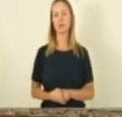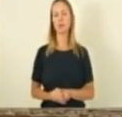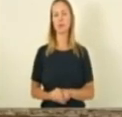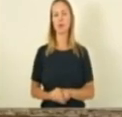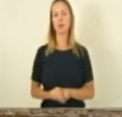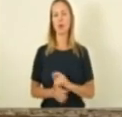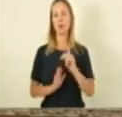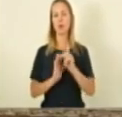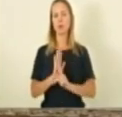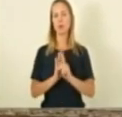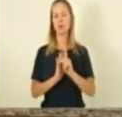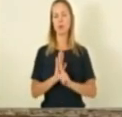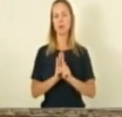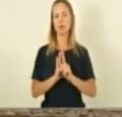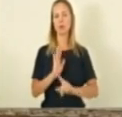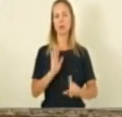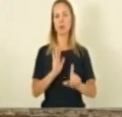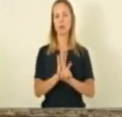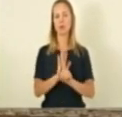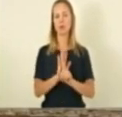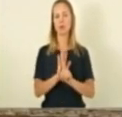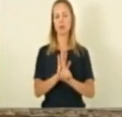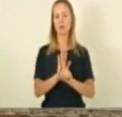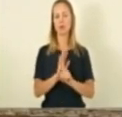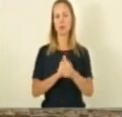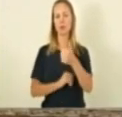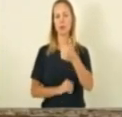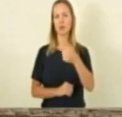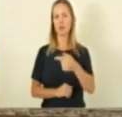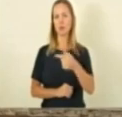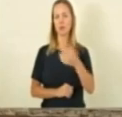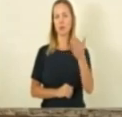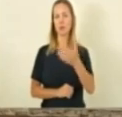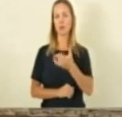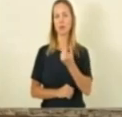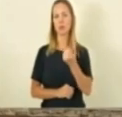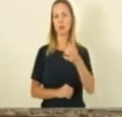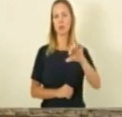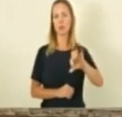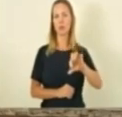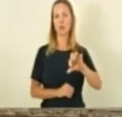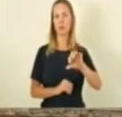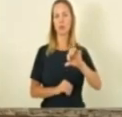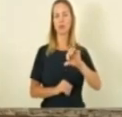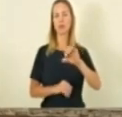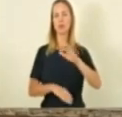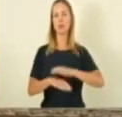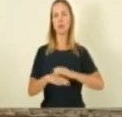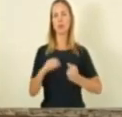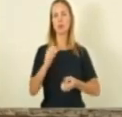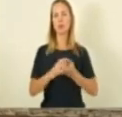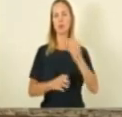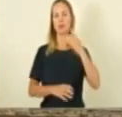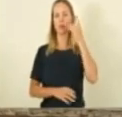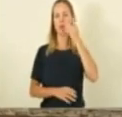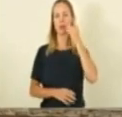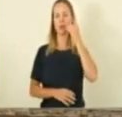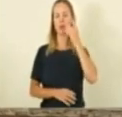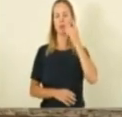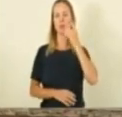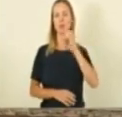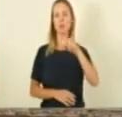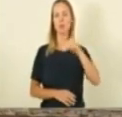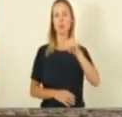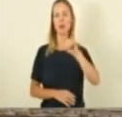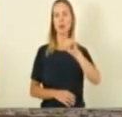colocando o projeto de lei 17/2019, deputado Sérgio Majeski, com duas emendas, uma